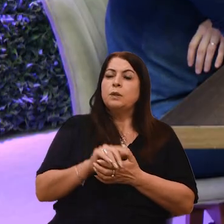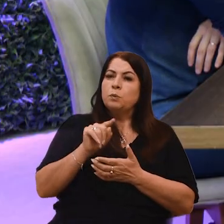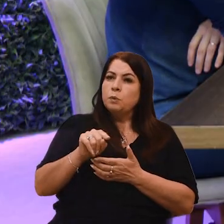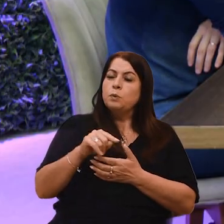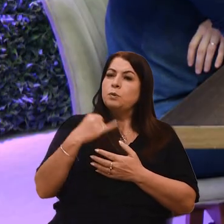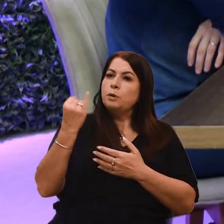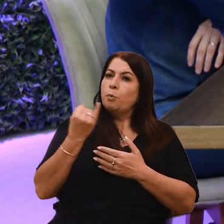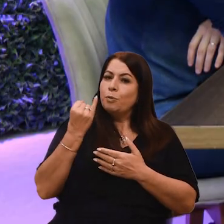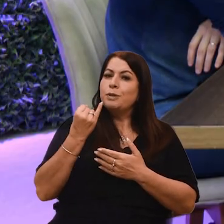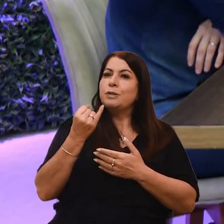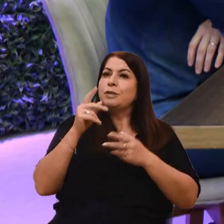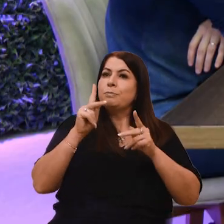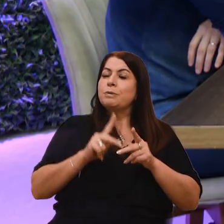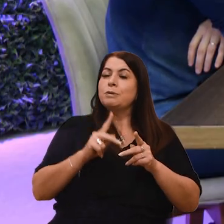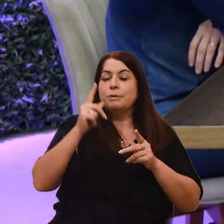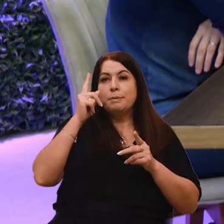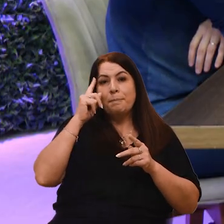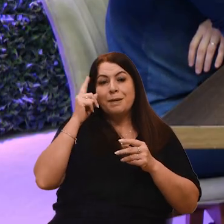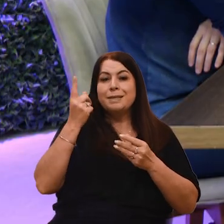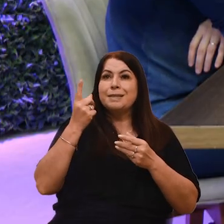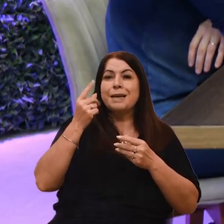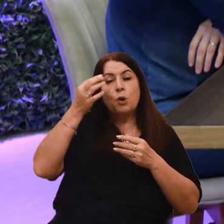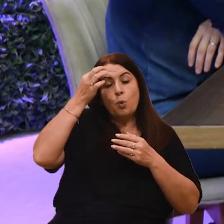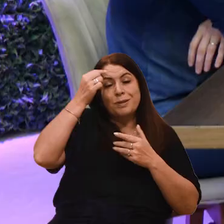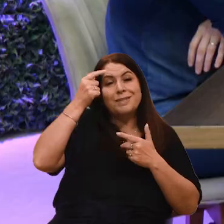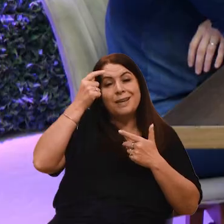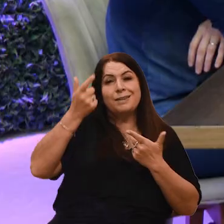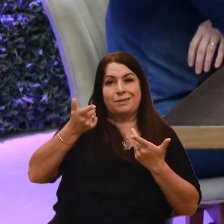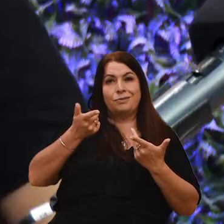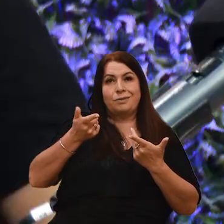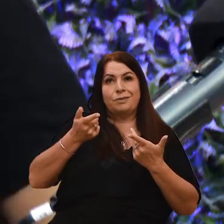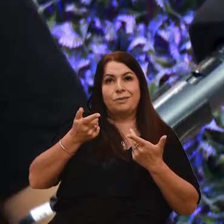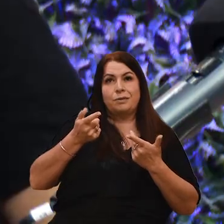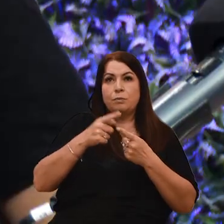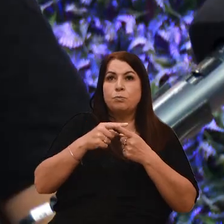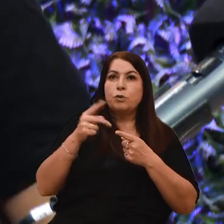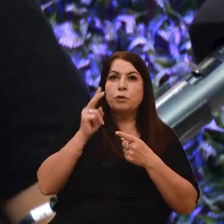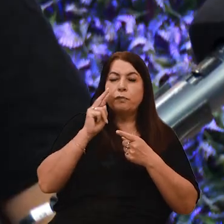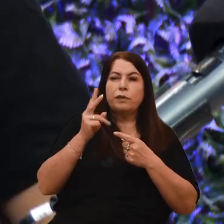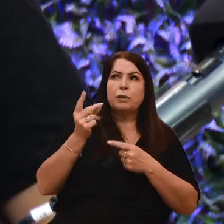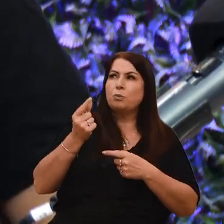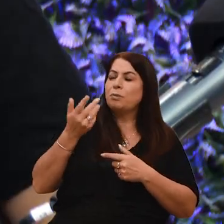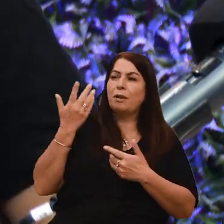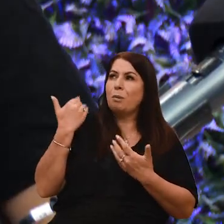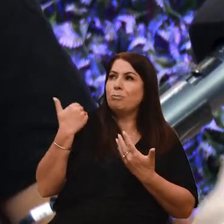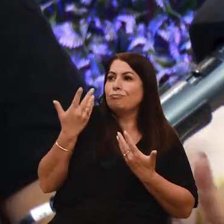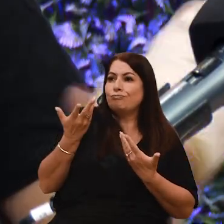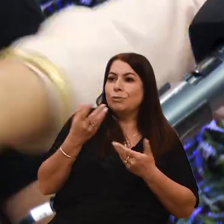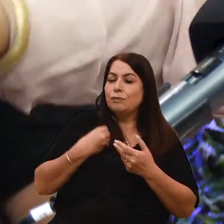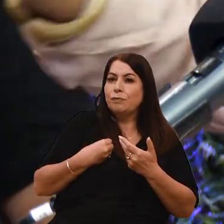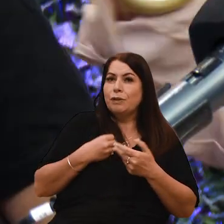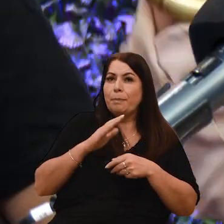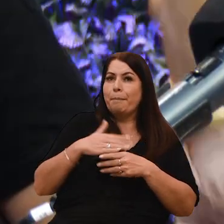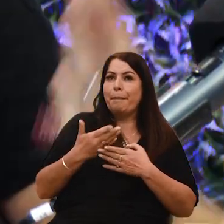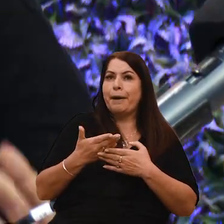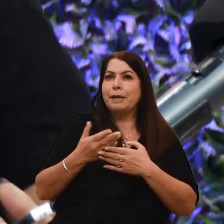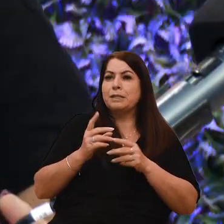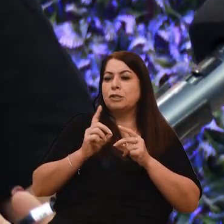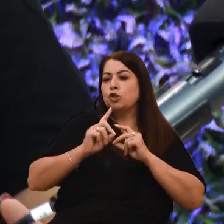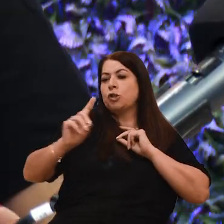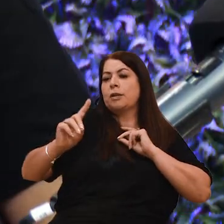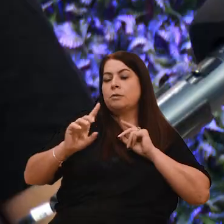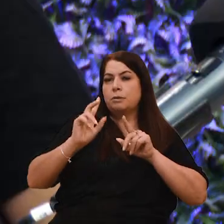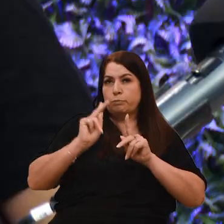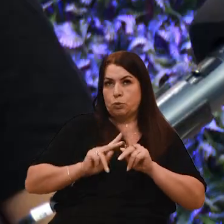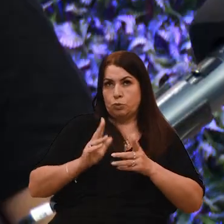isso é importante as pessoas tomarem consciência disso. Porque nós vivemos épocas que, quanto mais distante